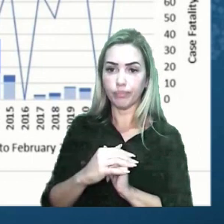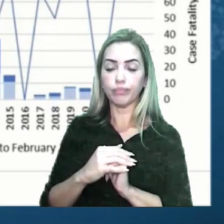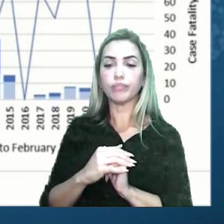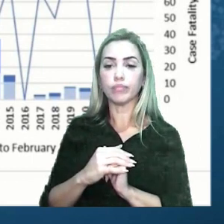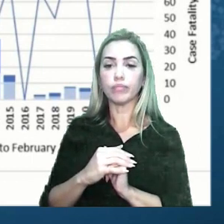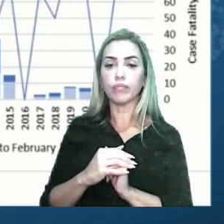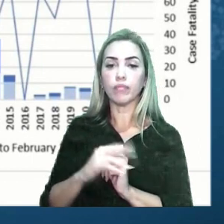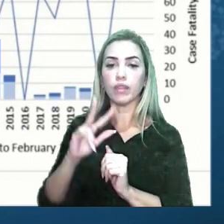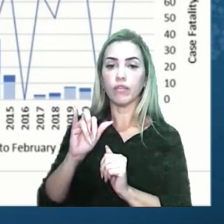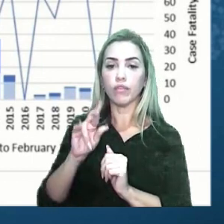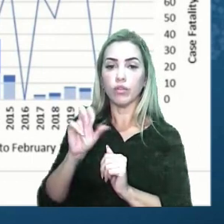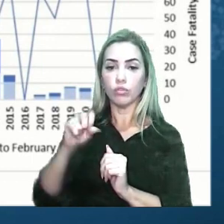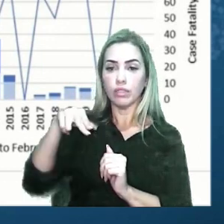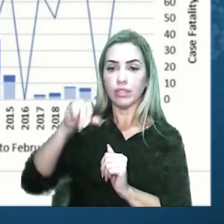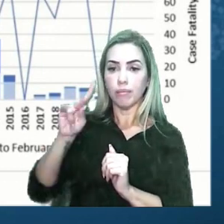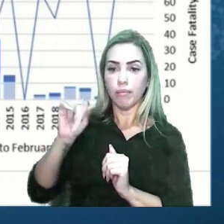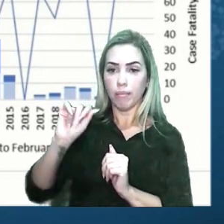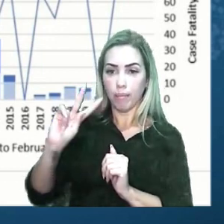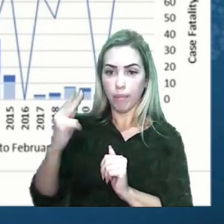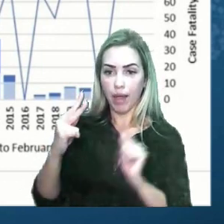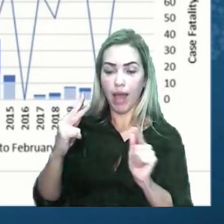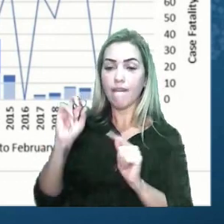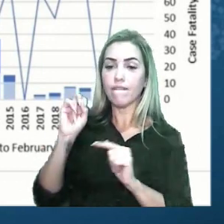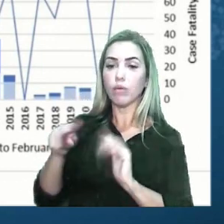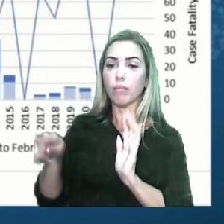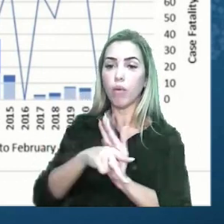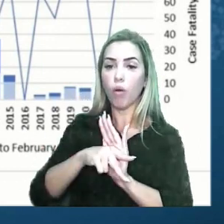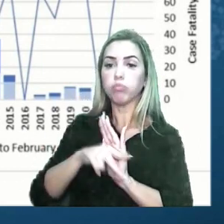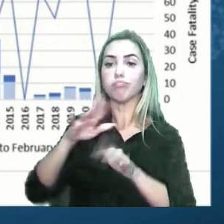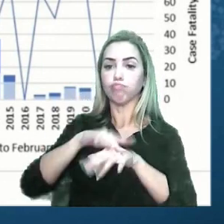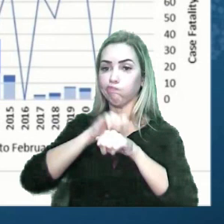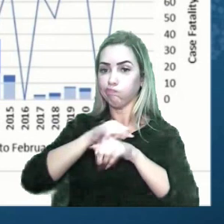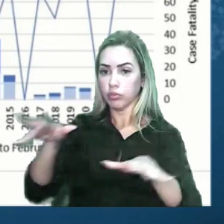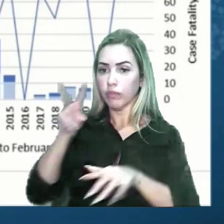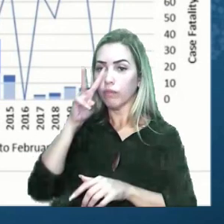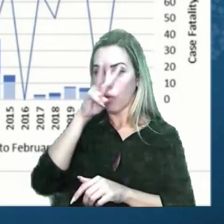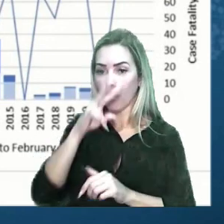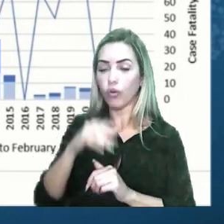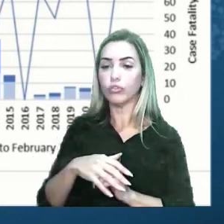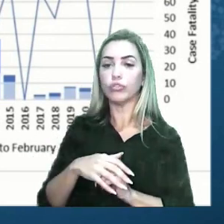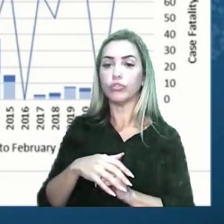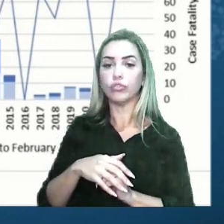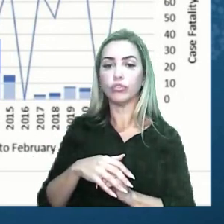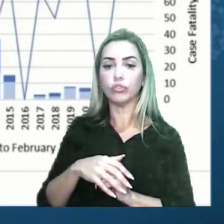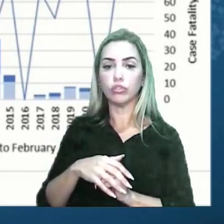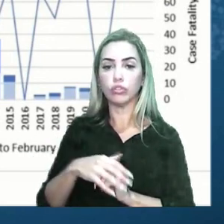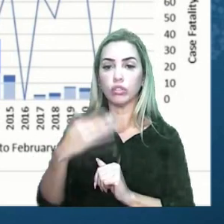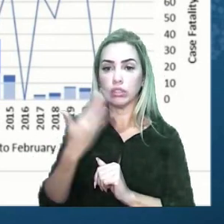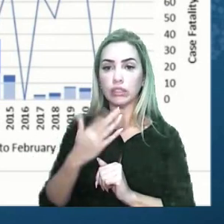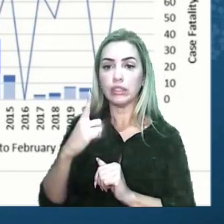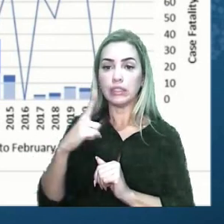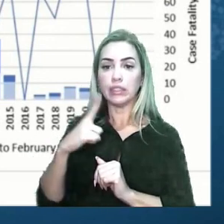vírus Nipah, ele é um vírus muito patogênico, e ele